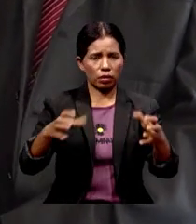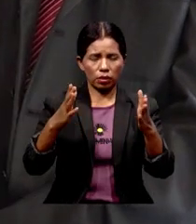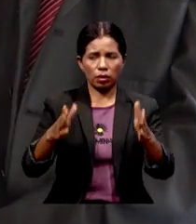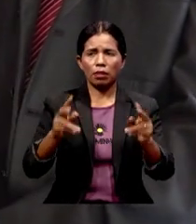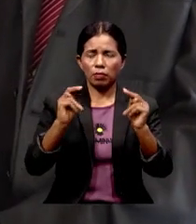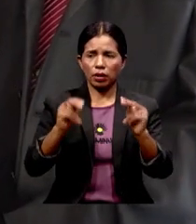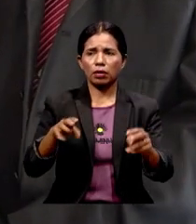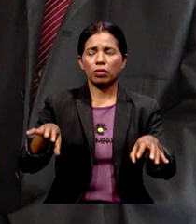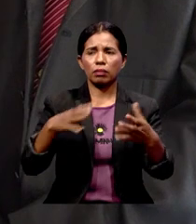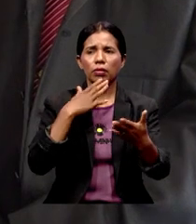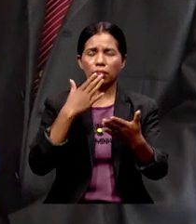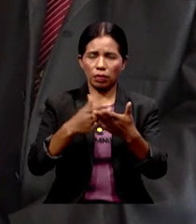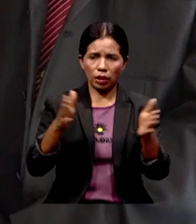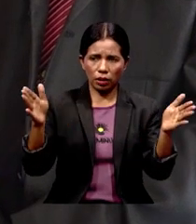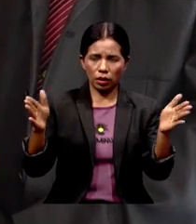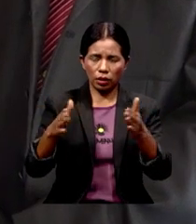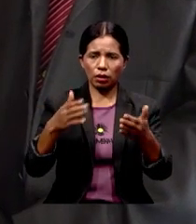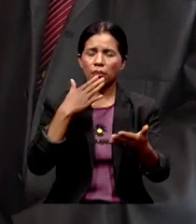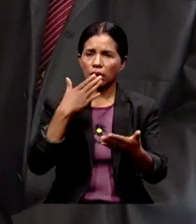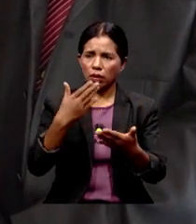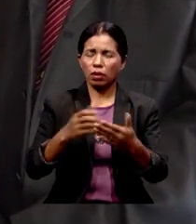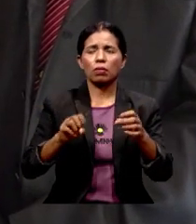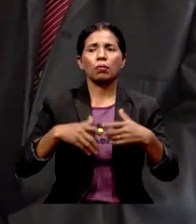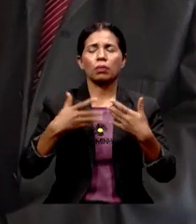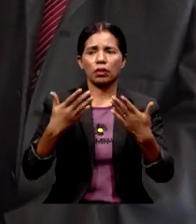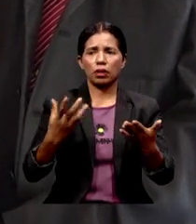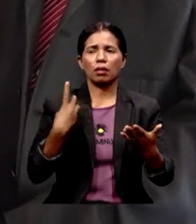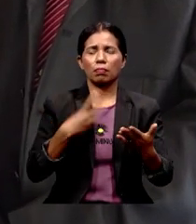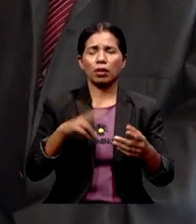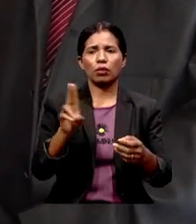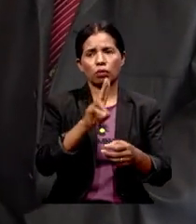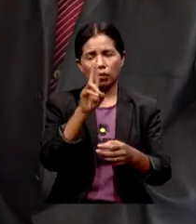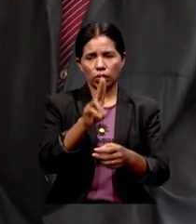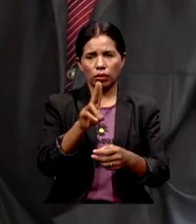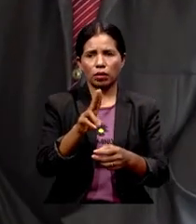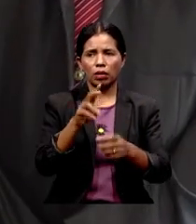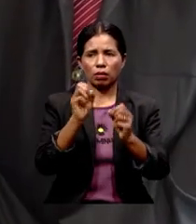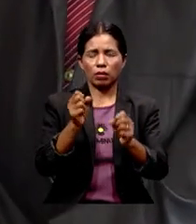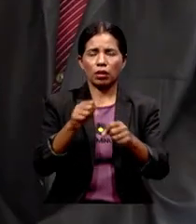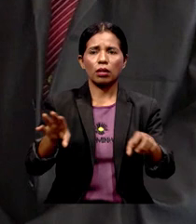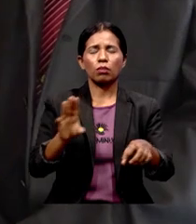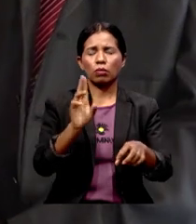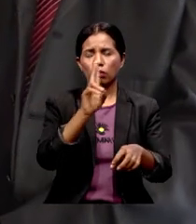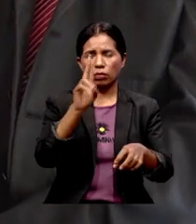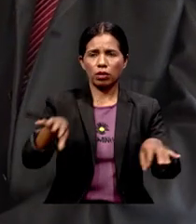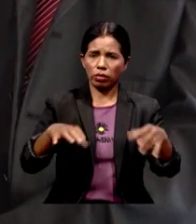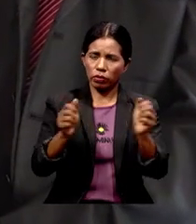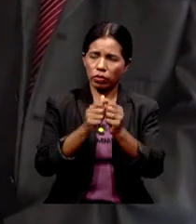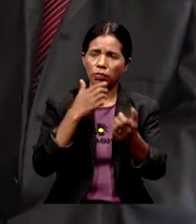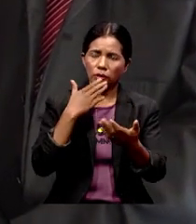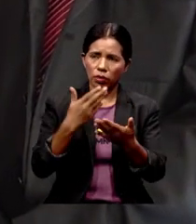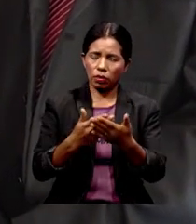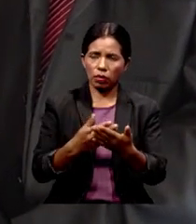precisa de qualidade. Porque, mas qualidade. A gente sabe que bela zérica, bela gestão de dia, pode responder